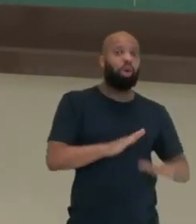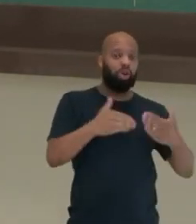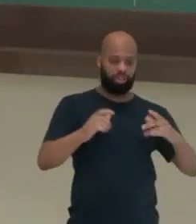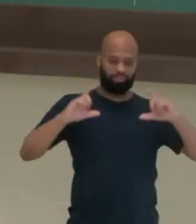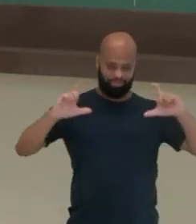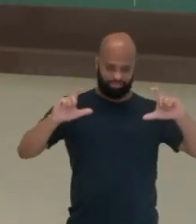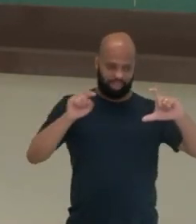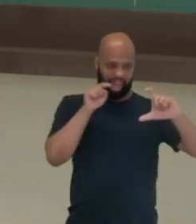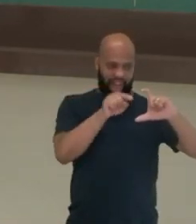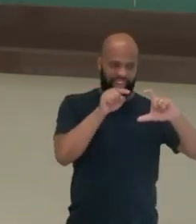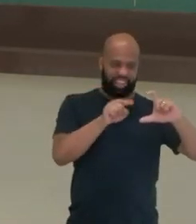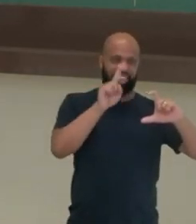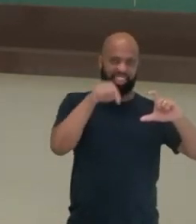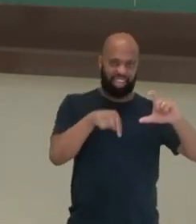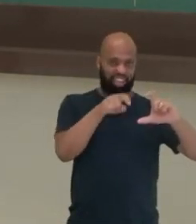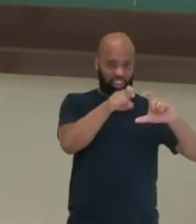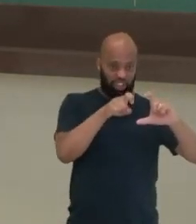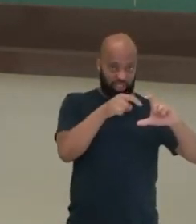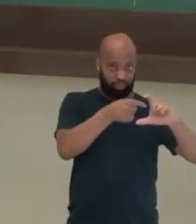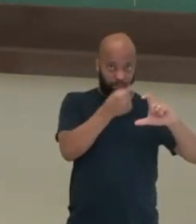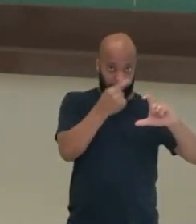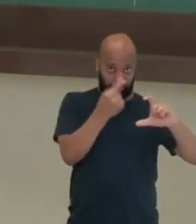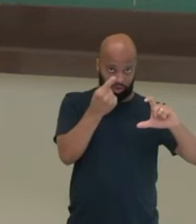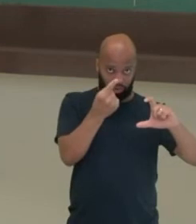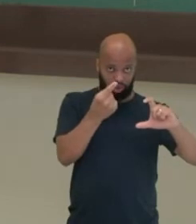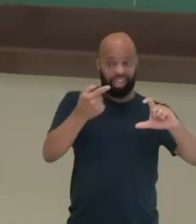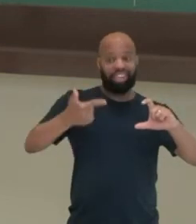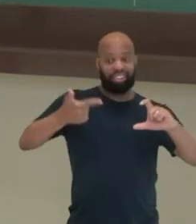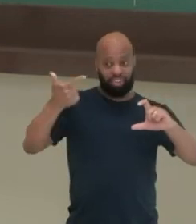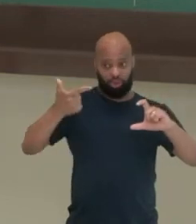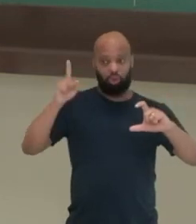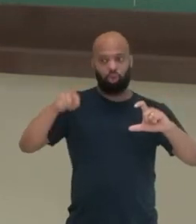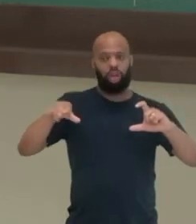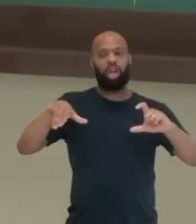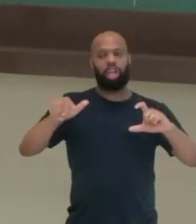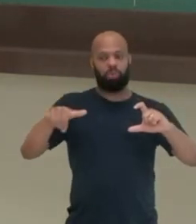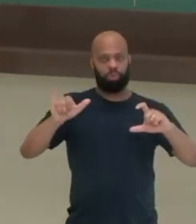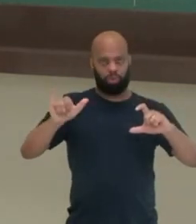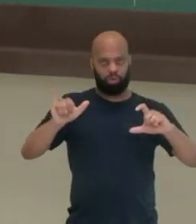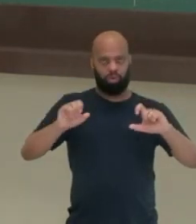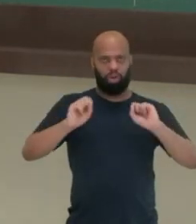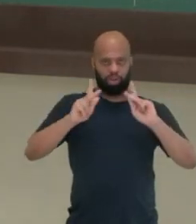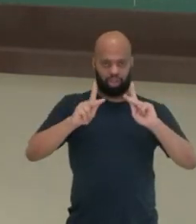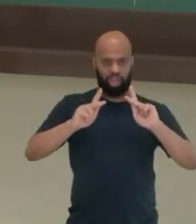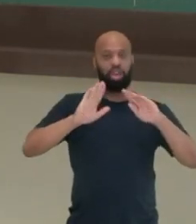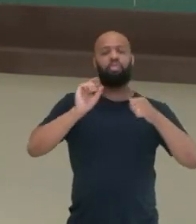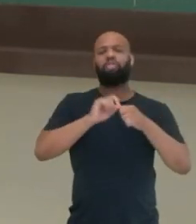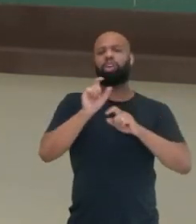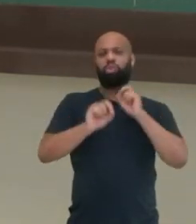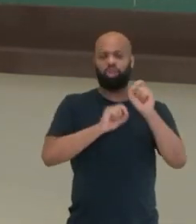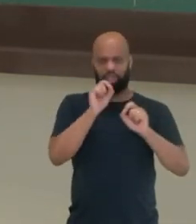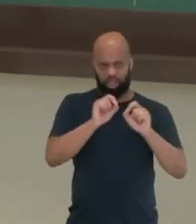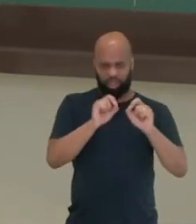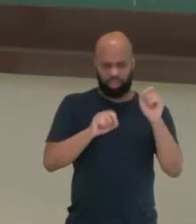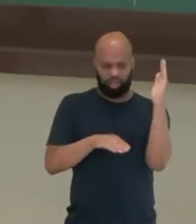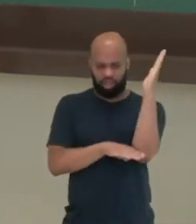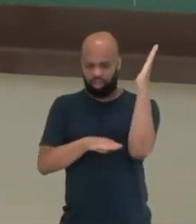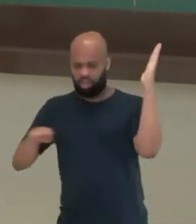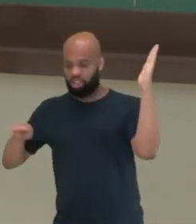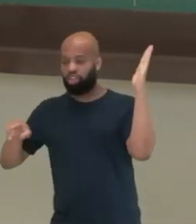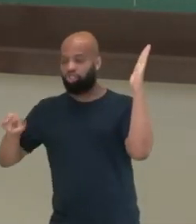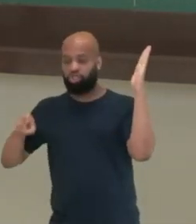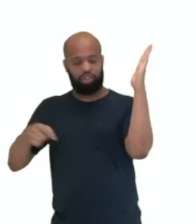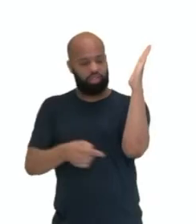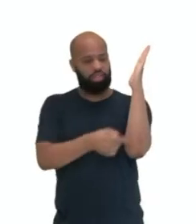y. Ponto C. Lembrando que o primeiro é sempre para x, ó, o segundo é sempre para y. Juntando esses pontos, ó,